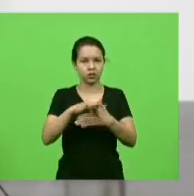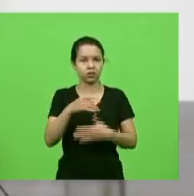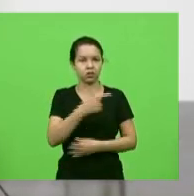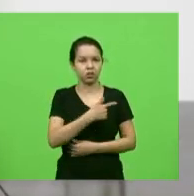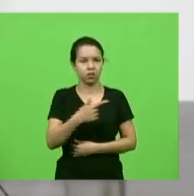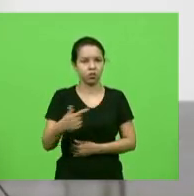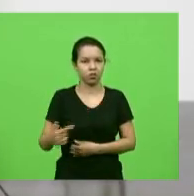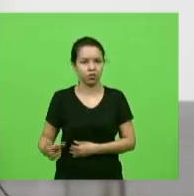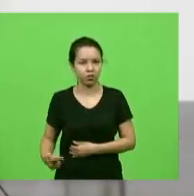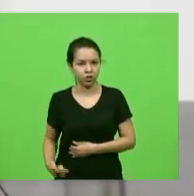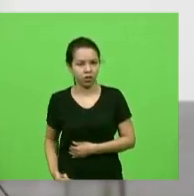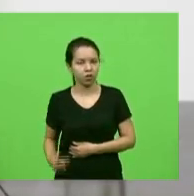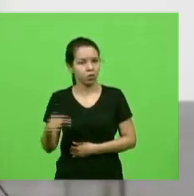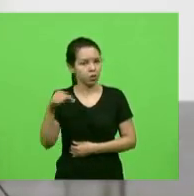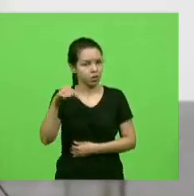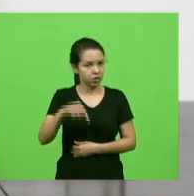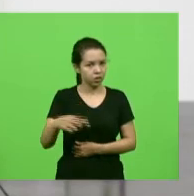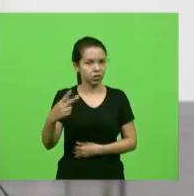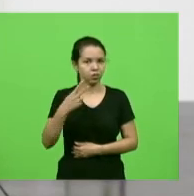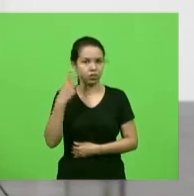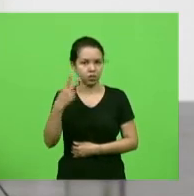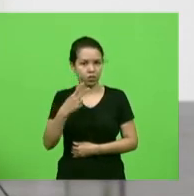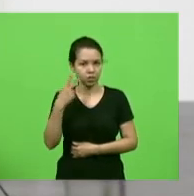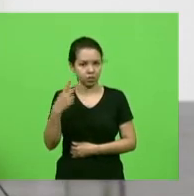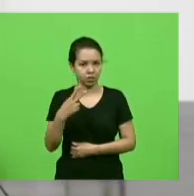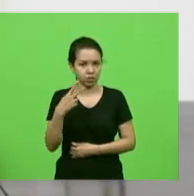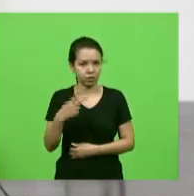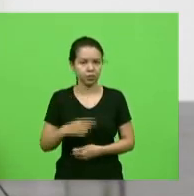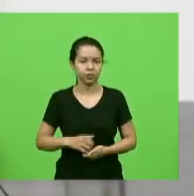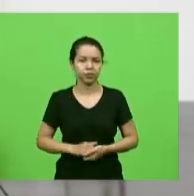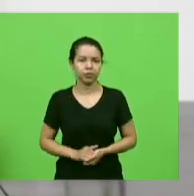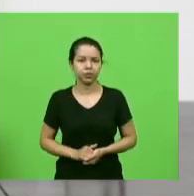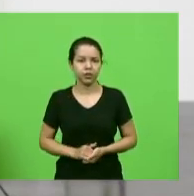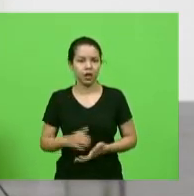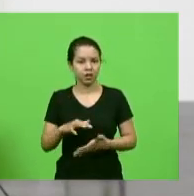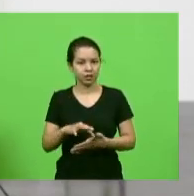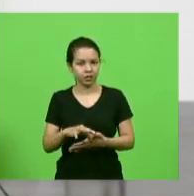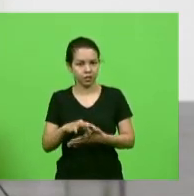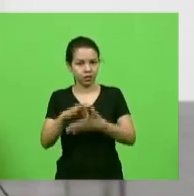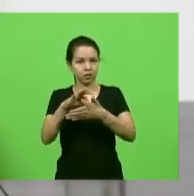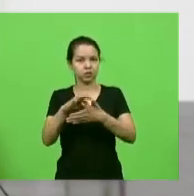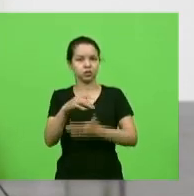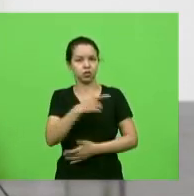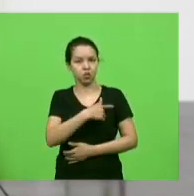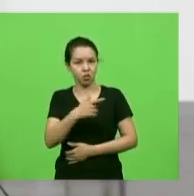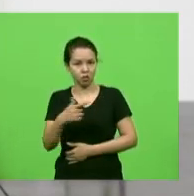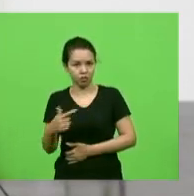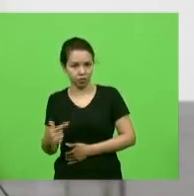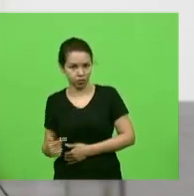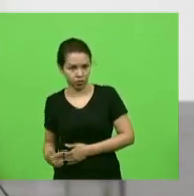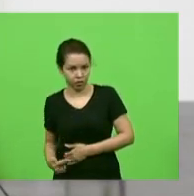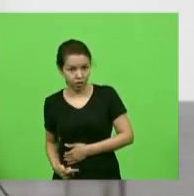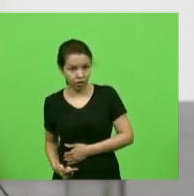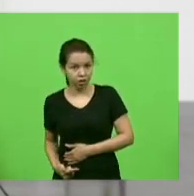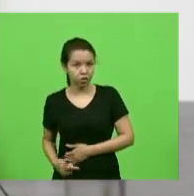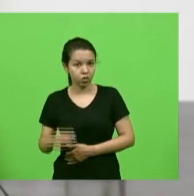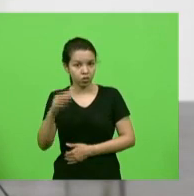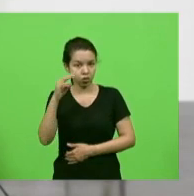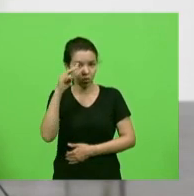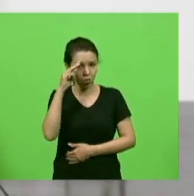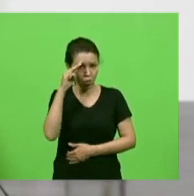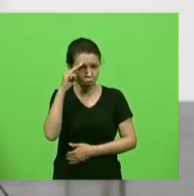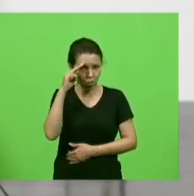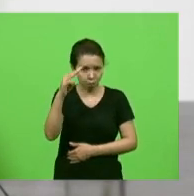lembra o próprio requerente. Liderança do governo, não liderança do governador, não mandatário